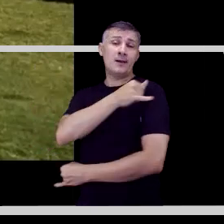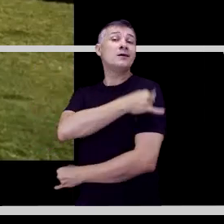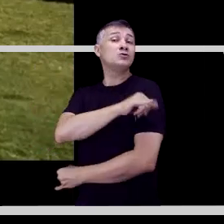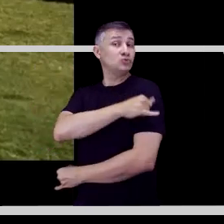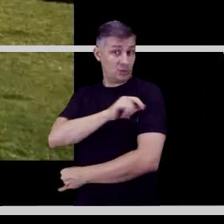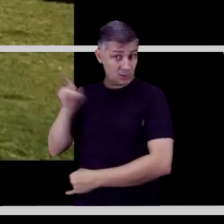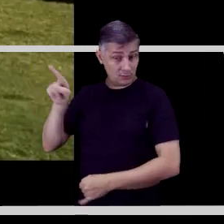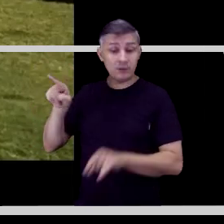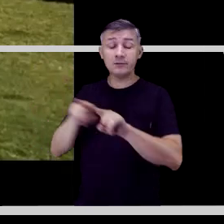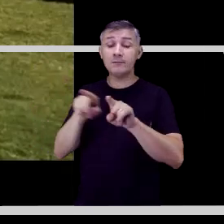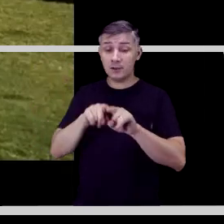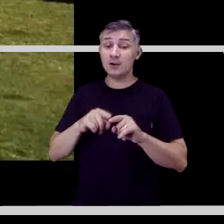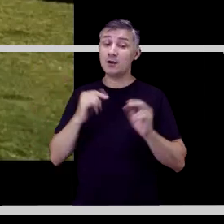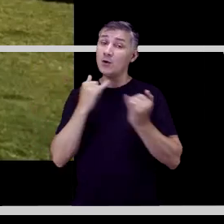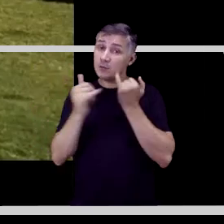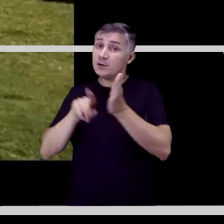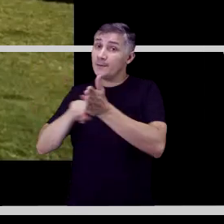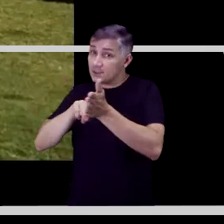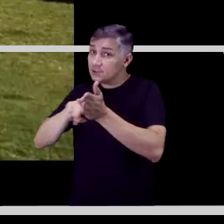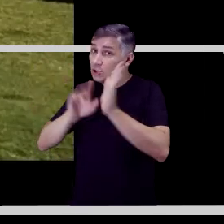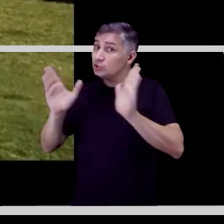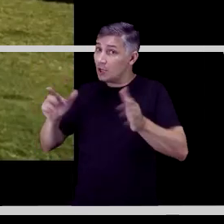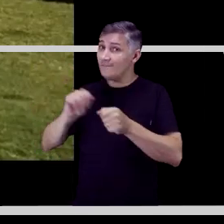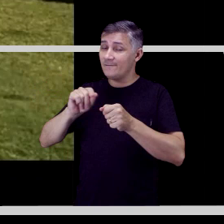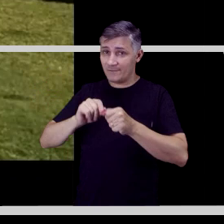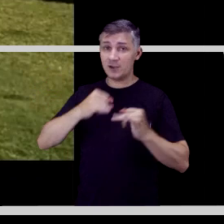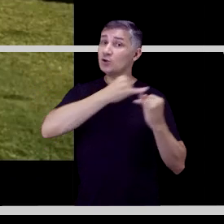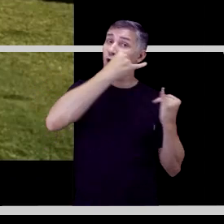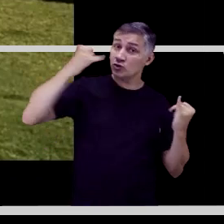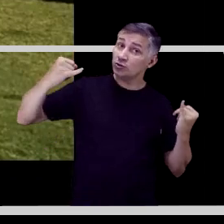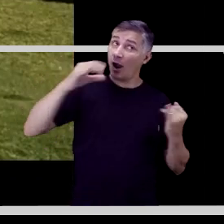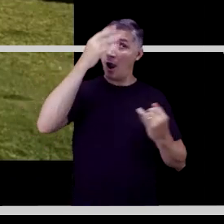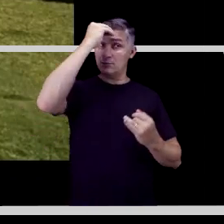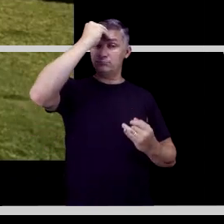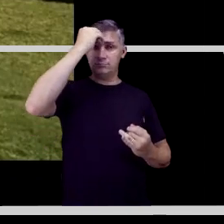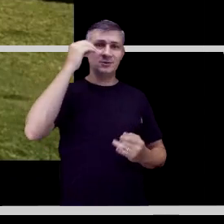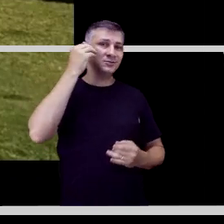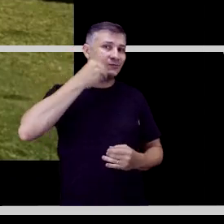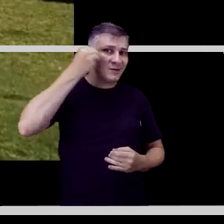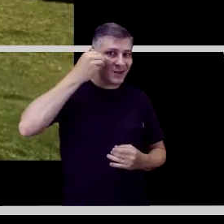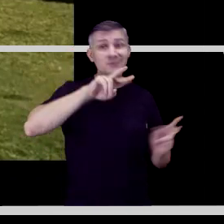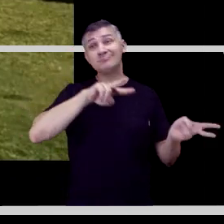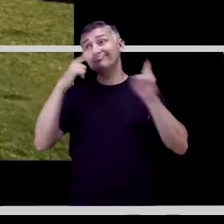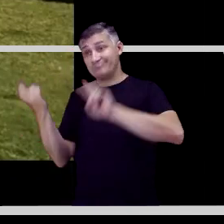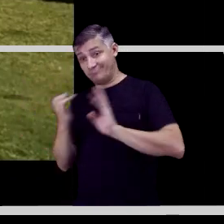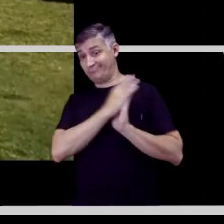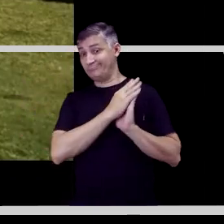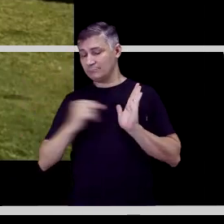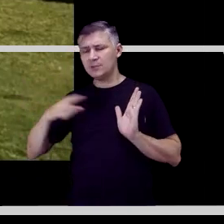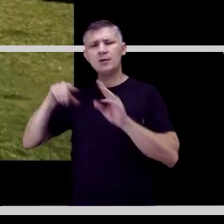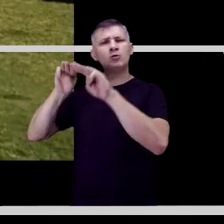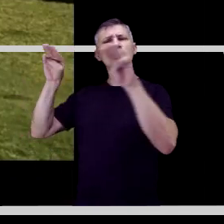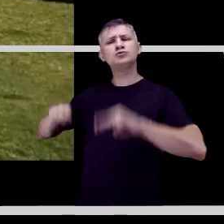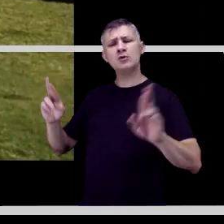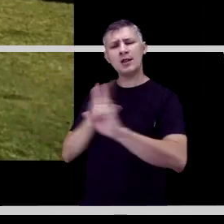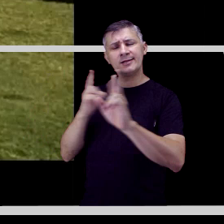Bom, o outro projeto que eu vou mostrar já não é em Inhotim, nós já estamos aqui no Rio de Janeiro, mas é um desdobramento da investigação que a